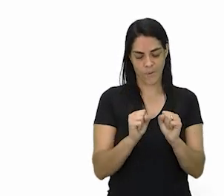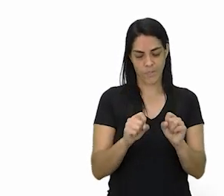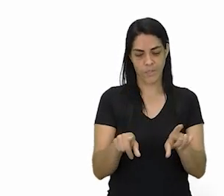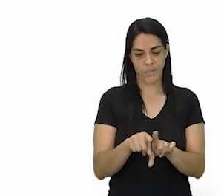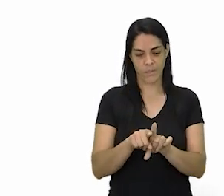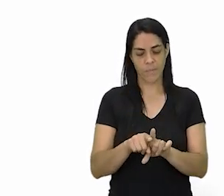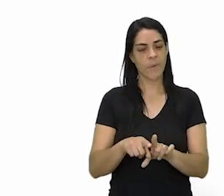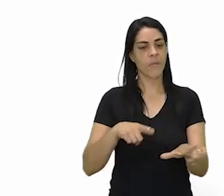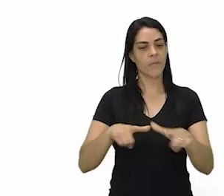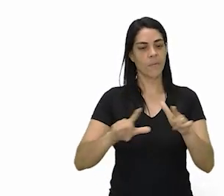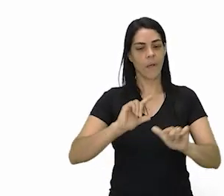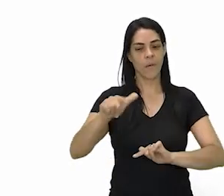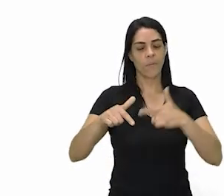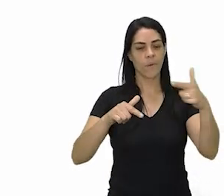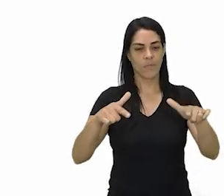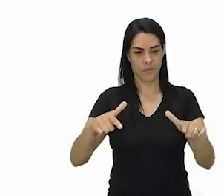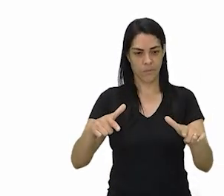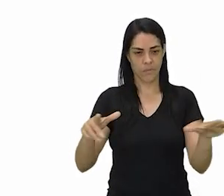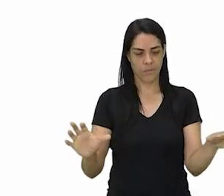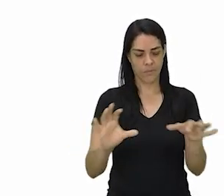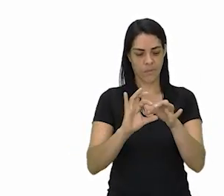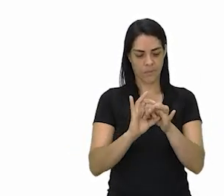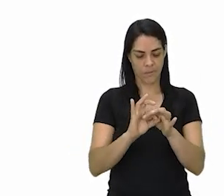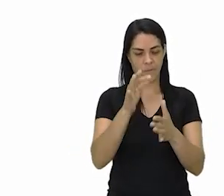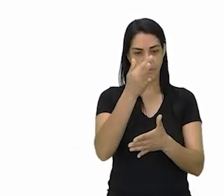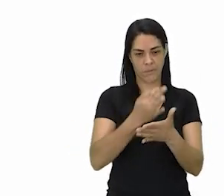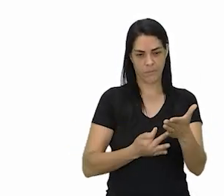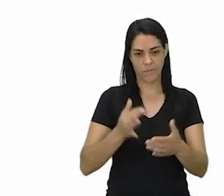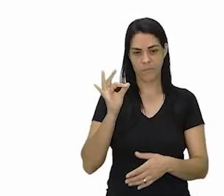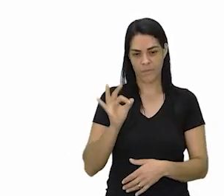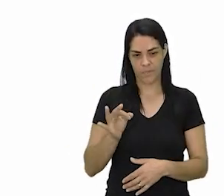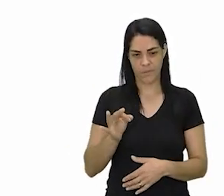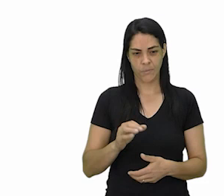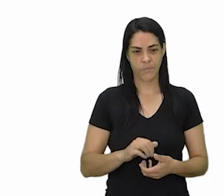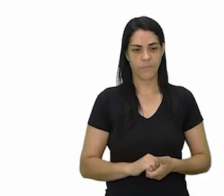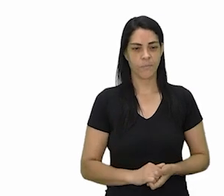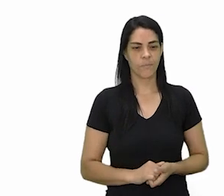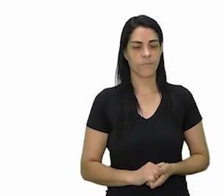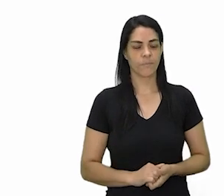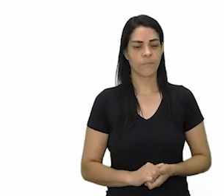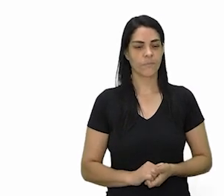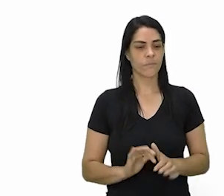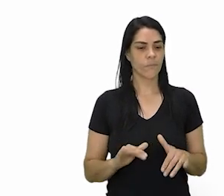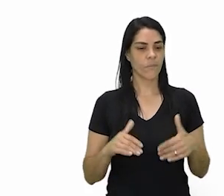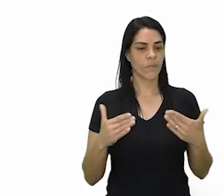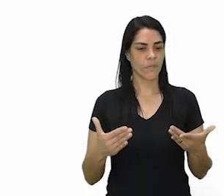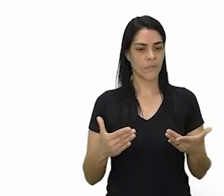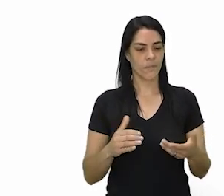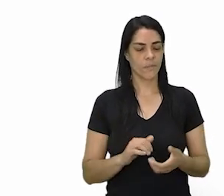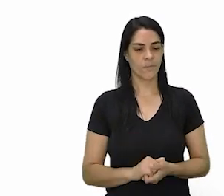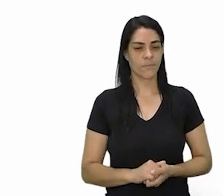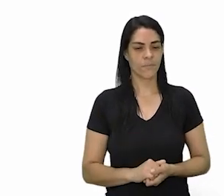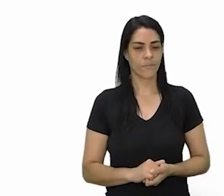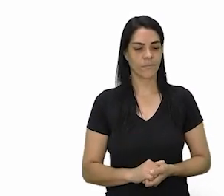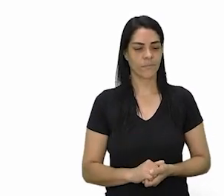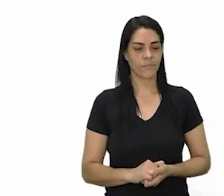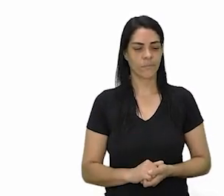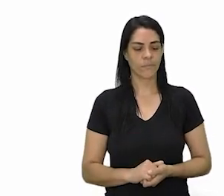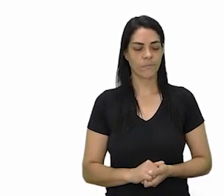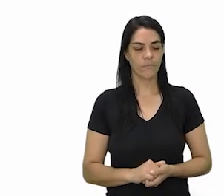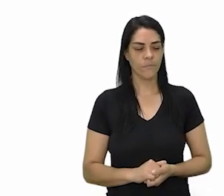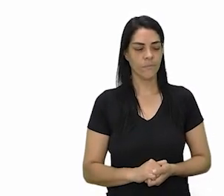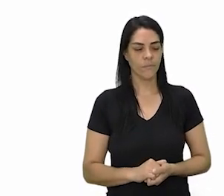que integram os textos, tá certo? Pode seguir, querida. Então, mais um, por favor.